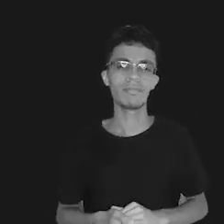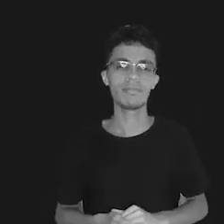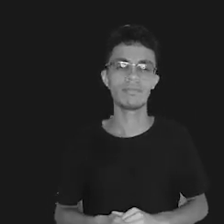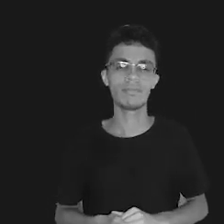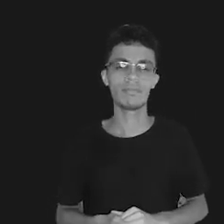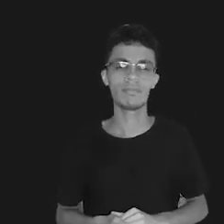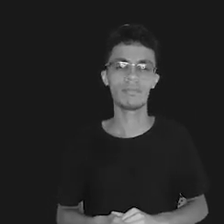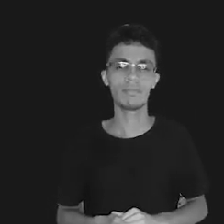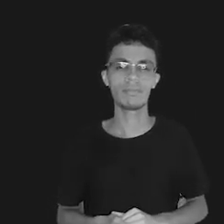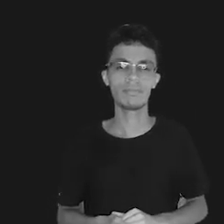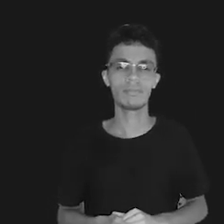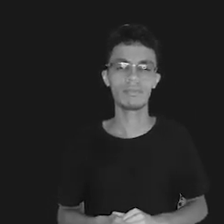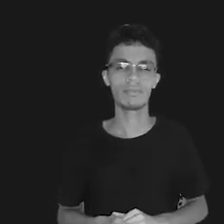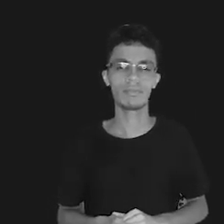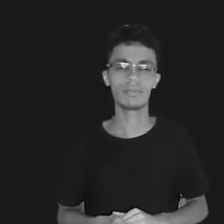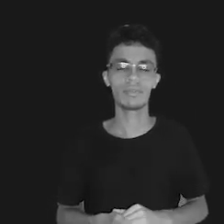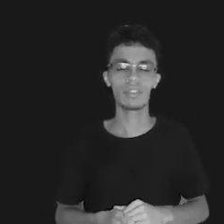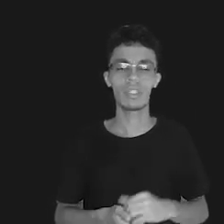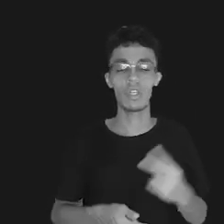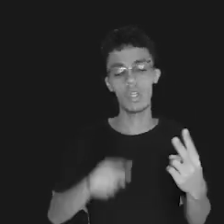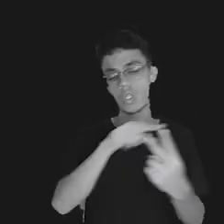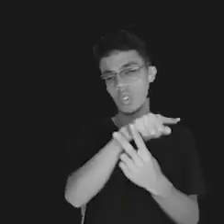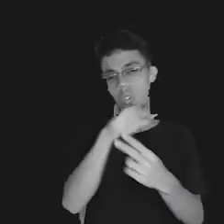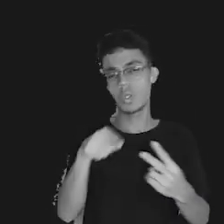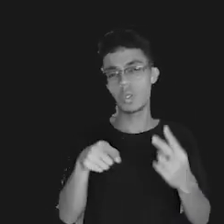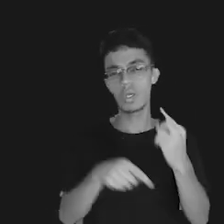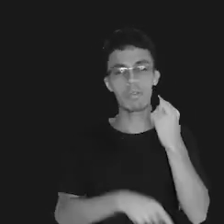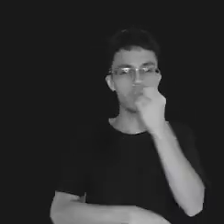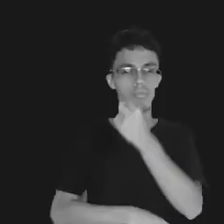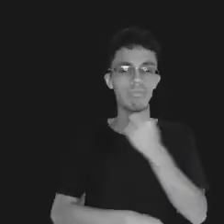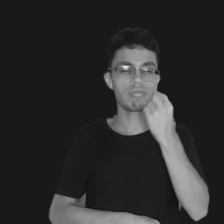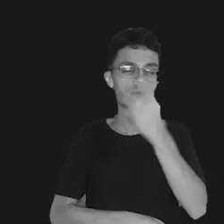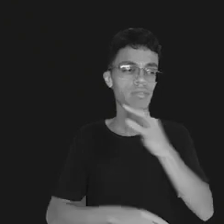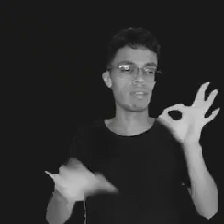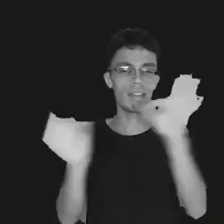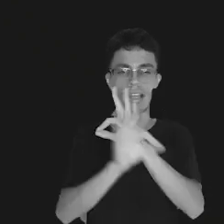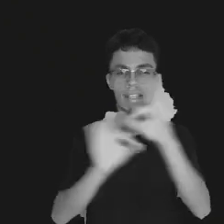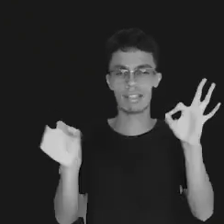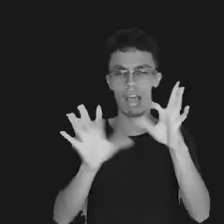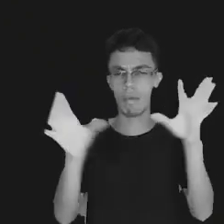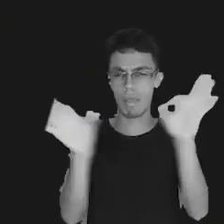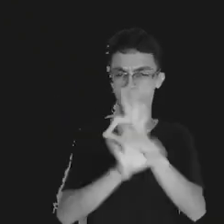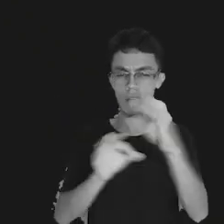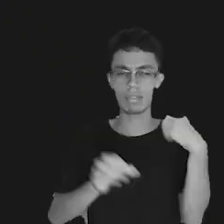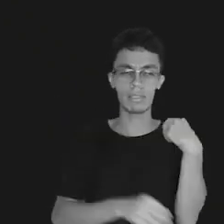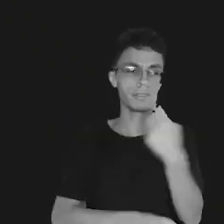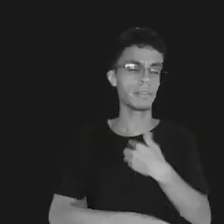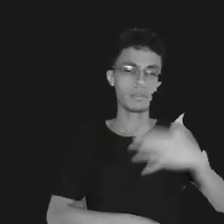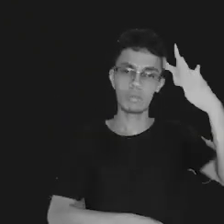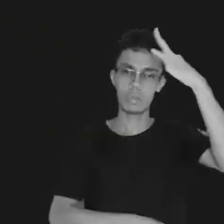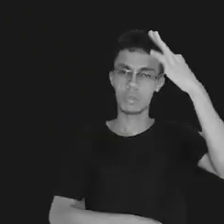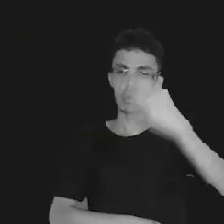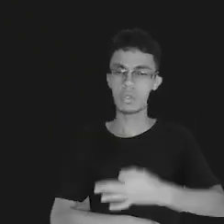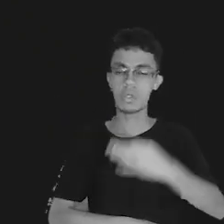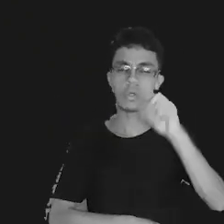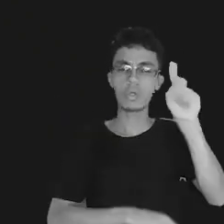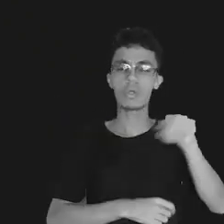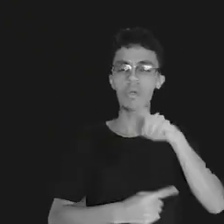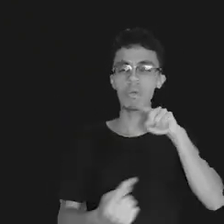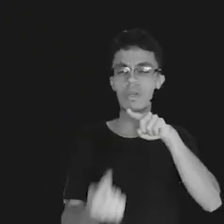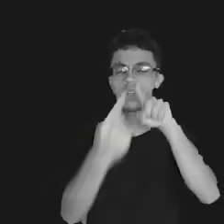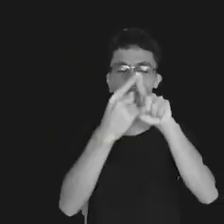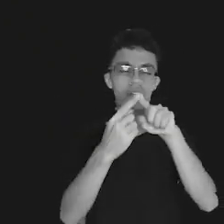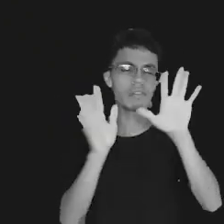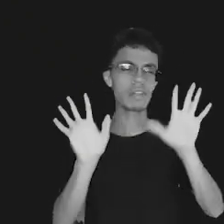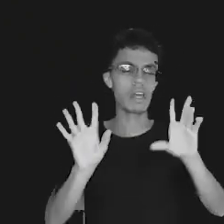boca. Duas bocas do nada. Partindo do nada, chegaríamos a infinitas conclusões. Depois do